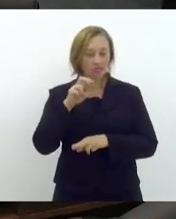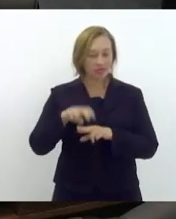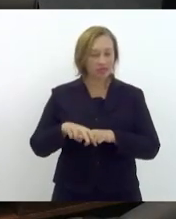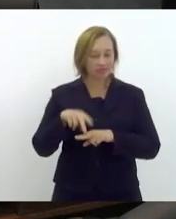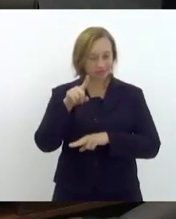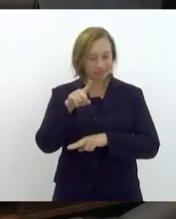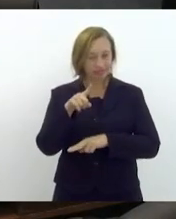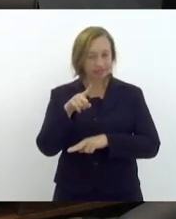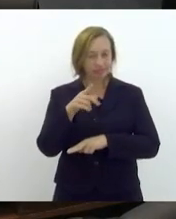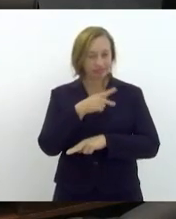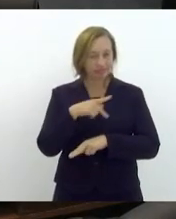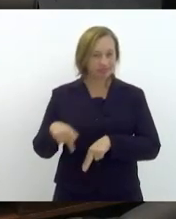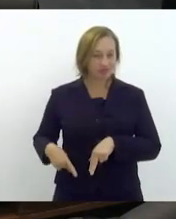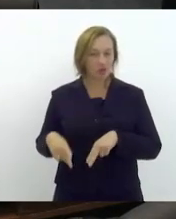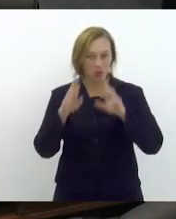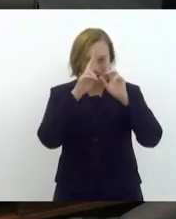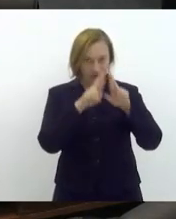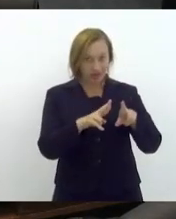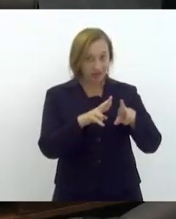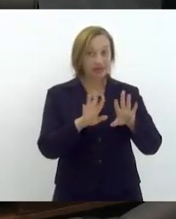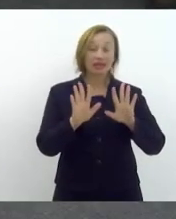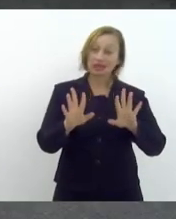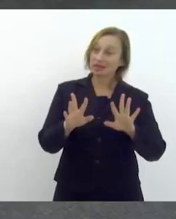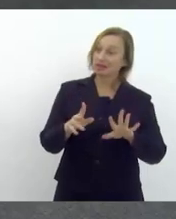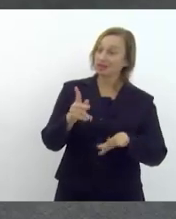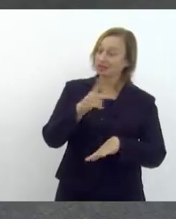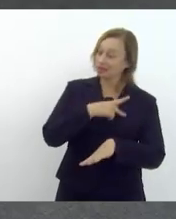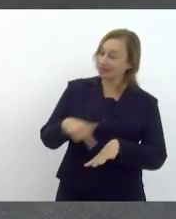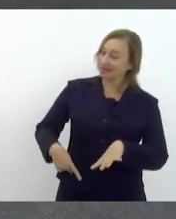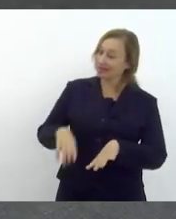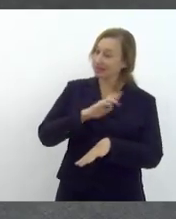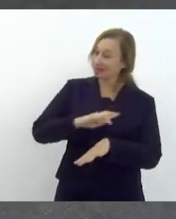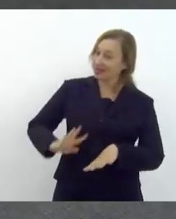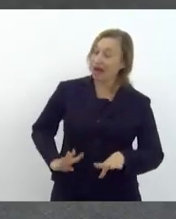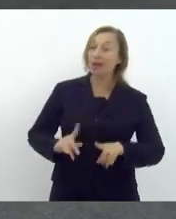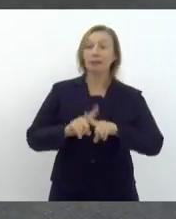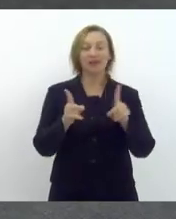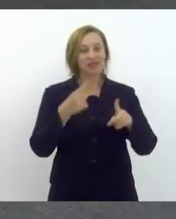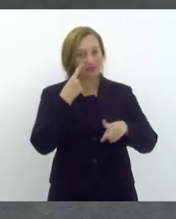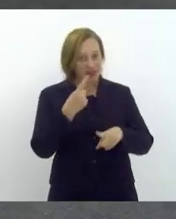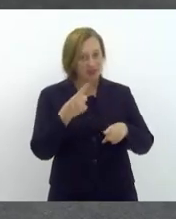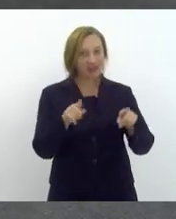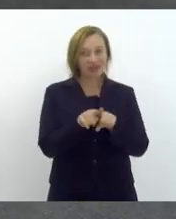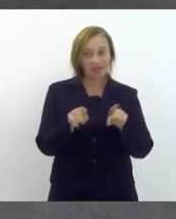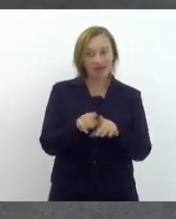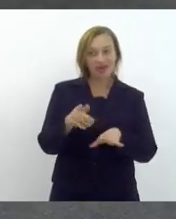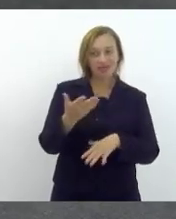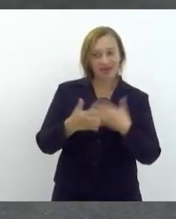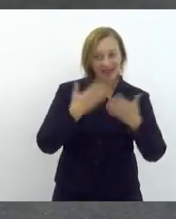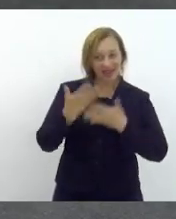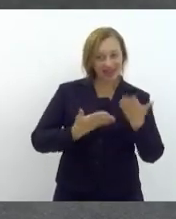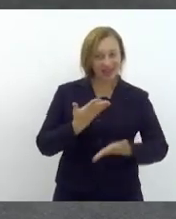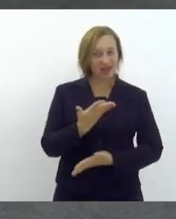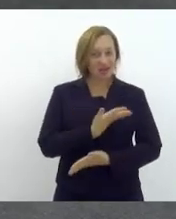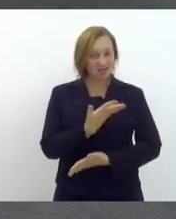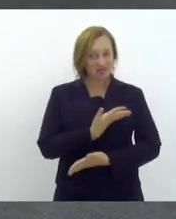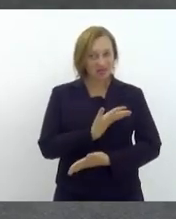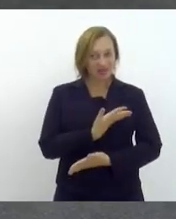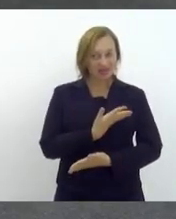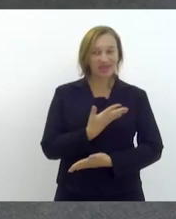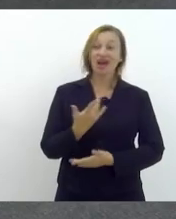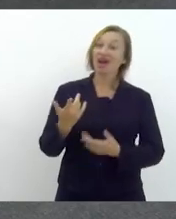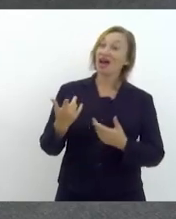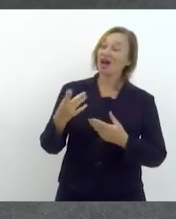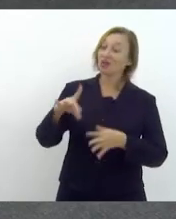também Presidente com todo respeito nosso Presidente Bacelar mas vê-lo também me alegra porque um amigo muito querido é o espírito do Presidente Rodrigo